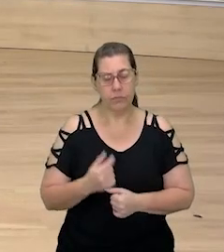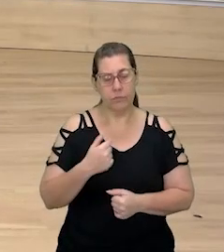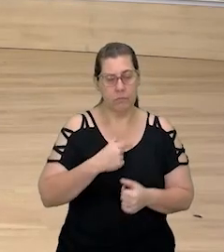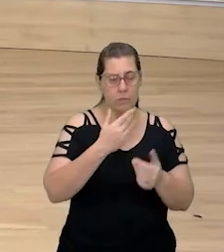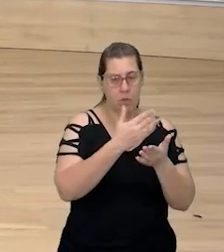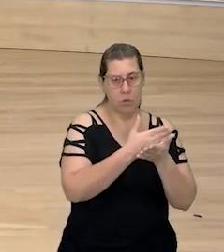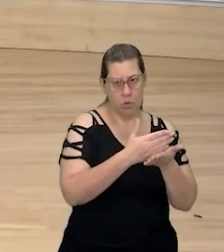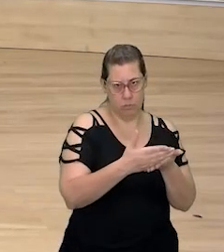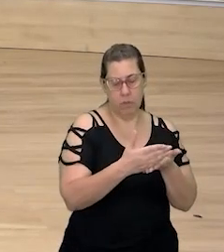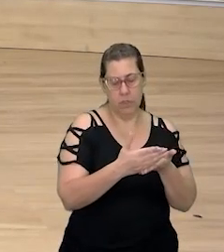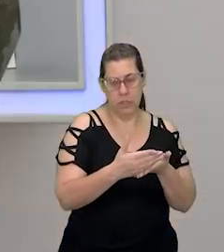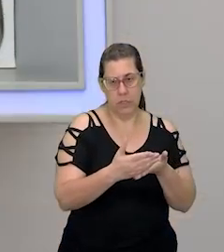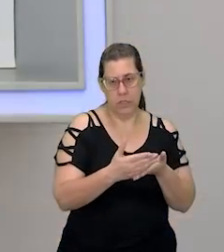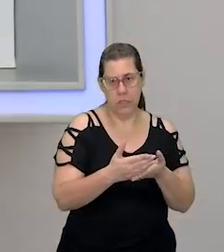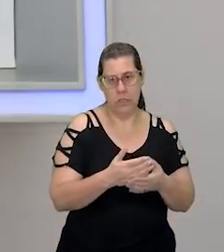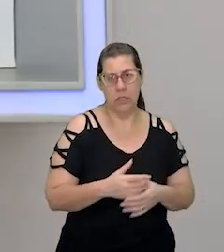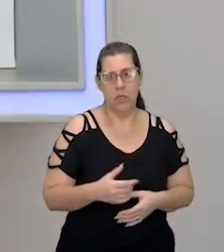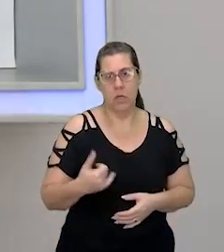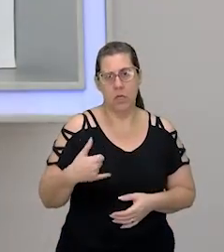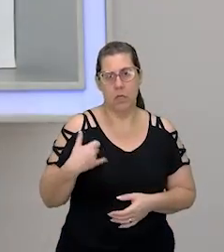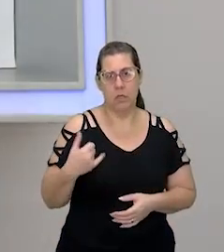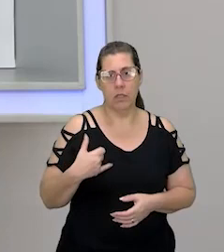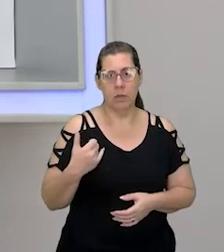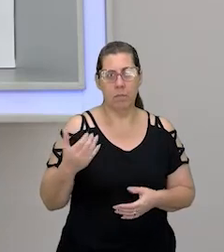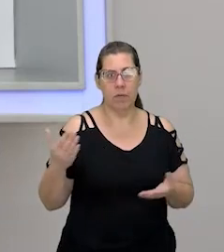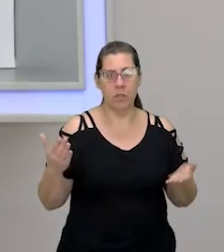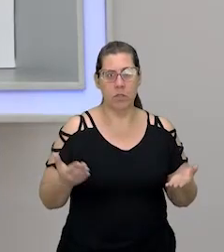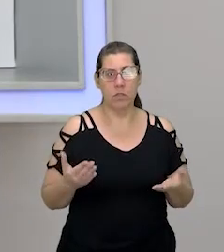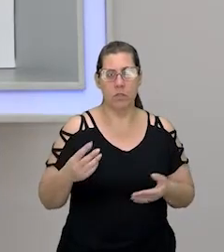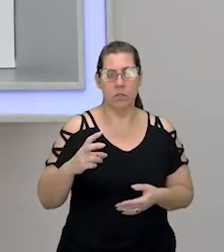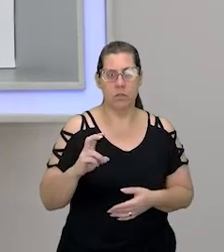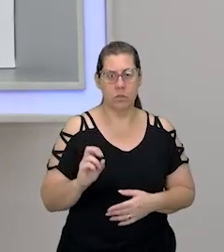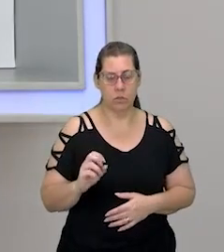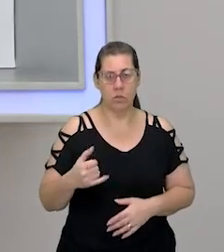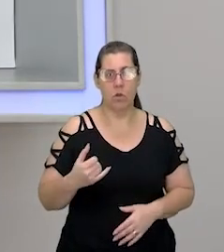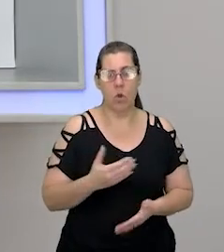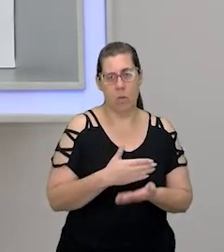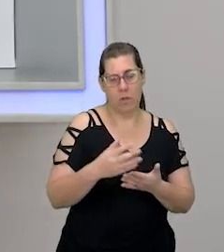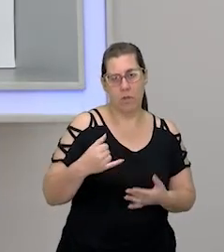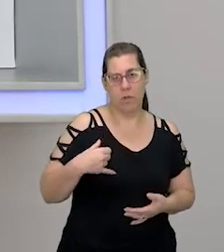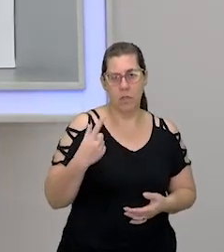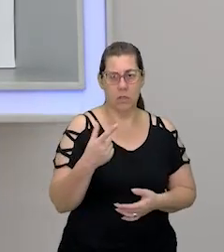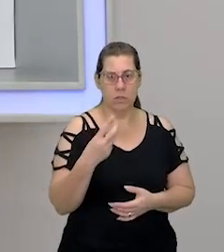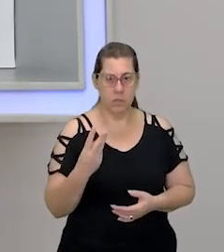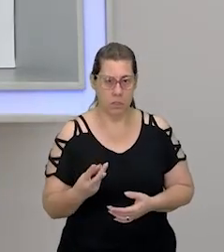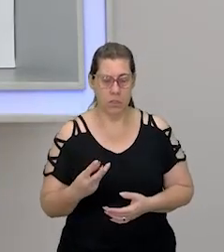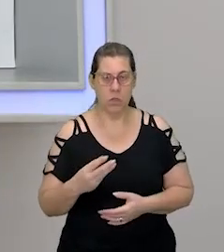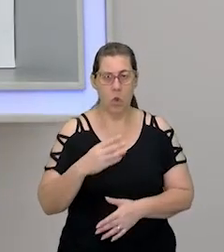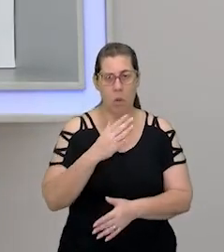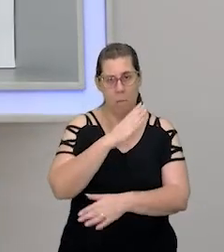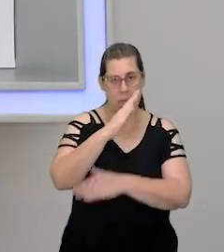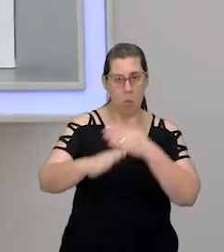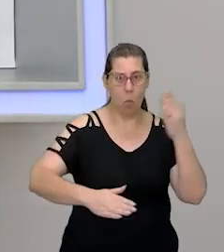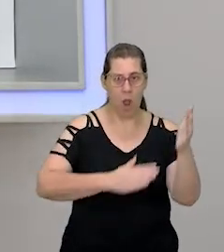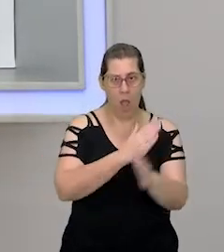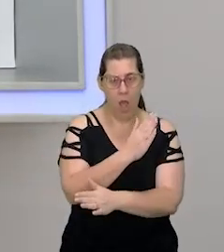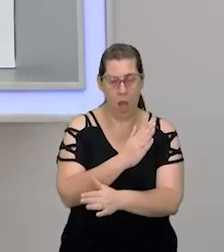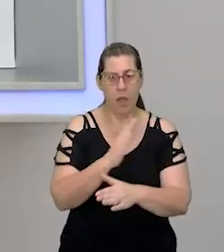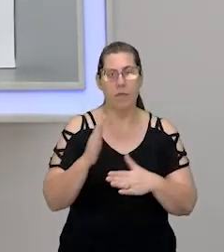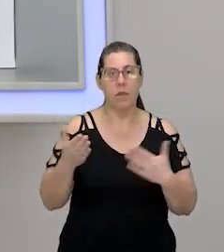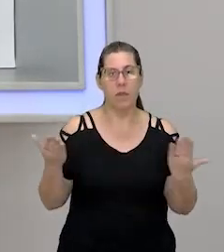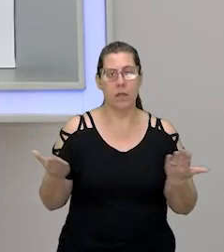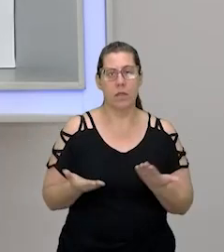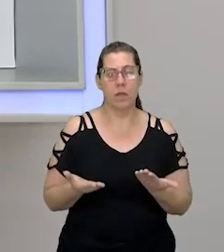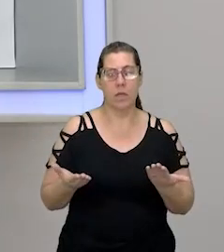comecei muito cedo, né? Hoje eu tenho 50 anos. Né? Comecei com 13 anos na luta, comecei no karatê. E venho,